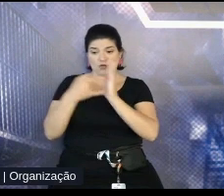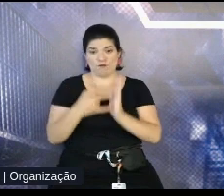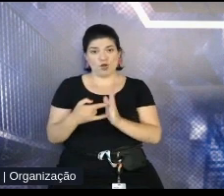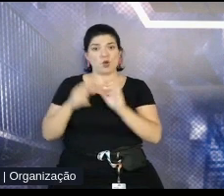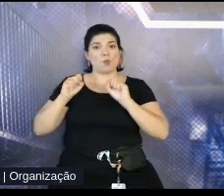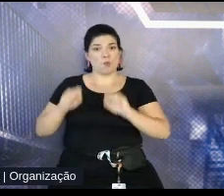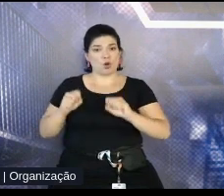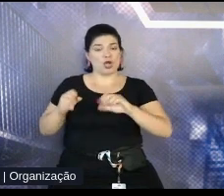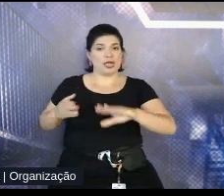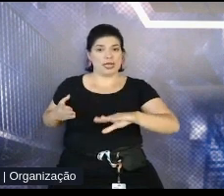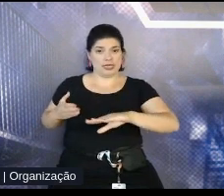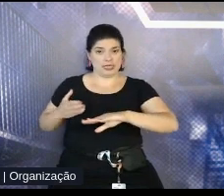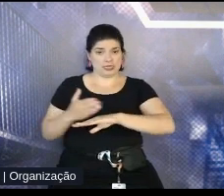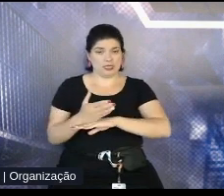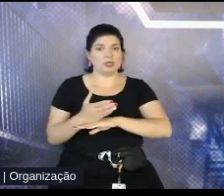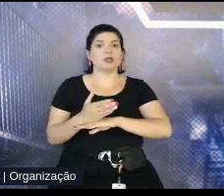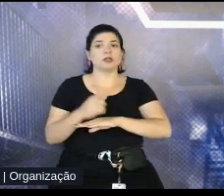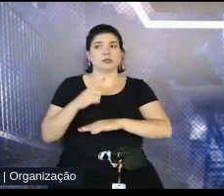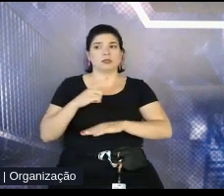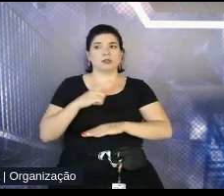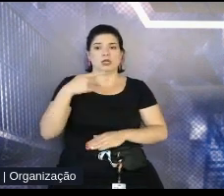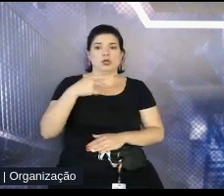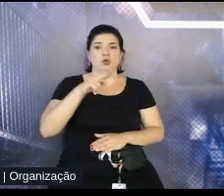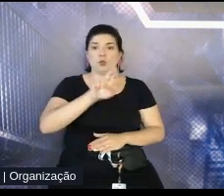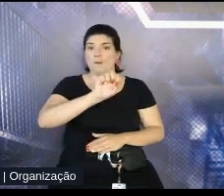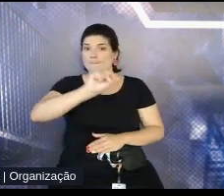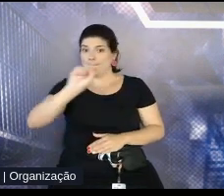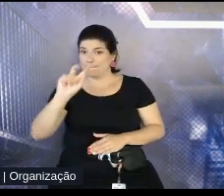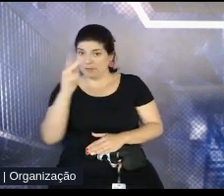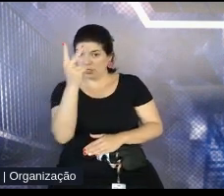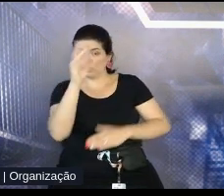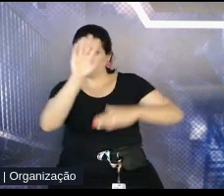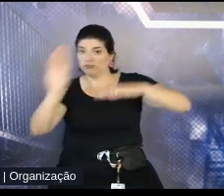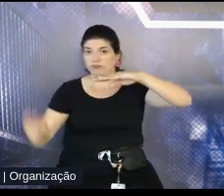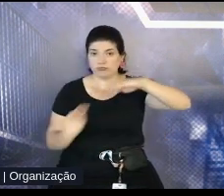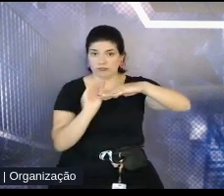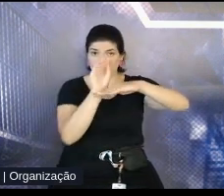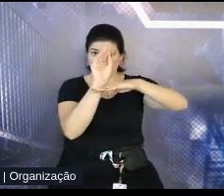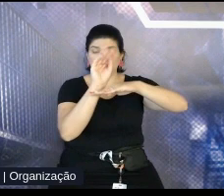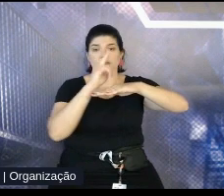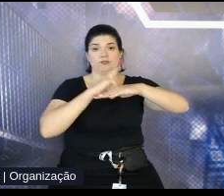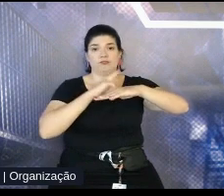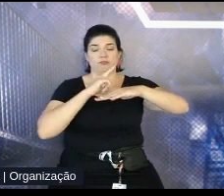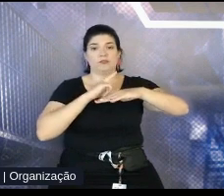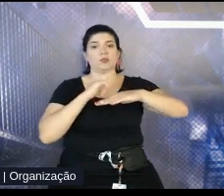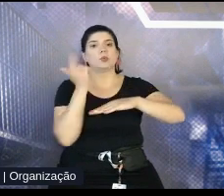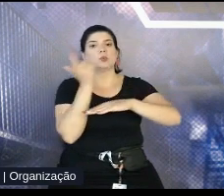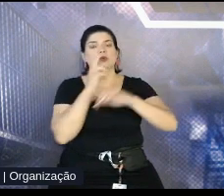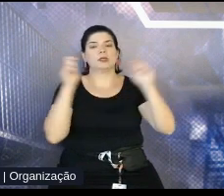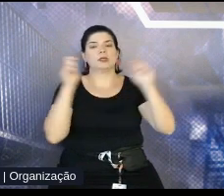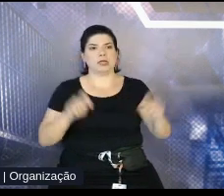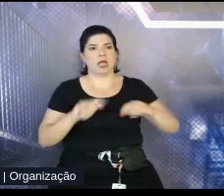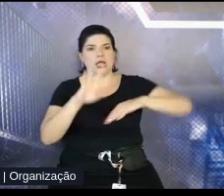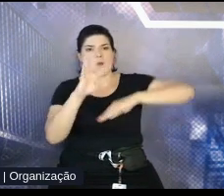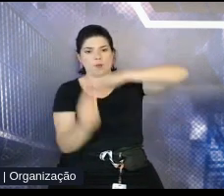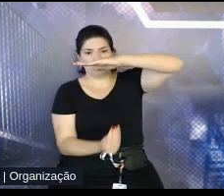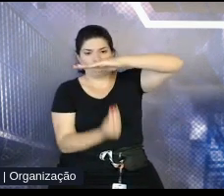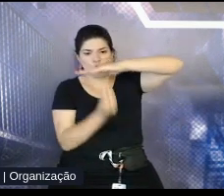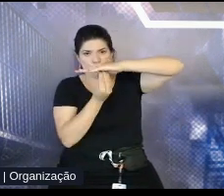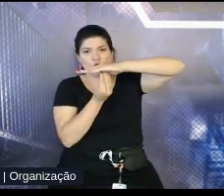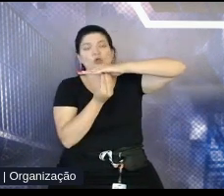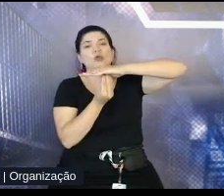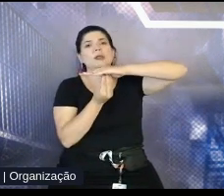git commit, um git push, subir esse pull request, né, para um repositório, onde alguém vai ter que